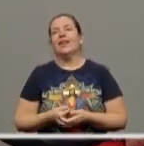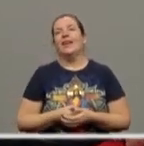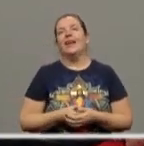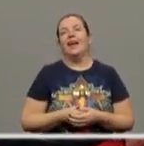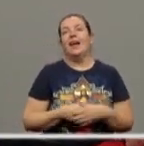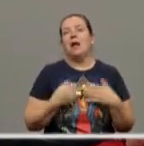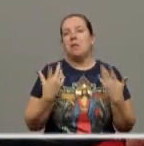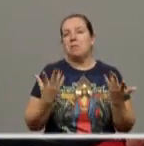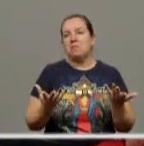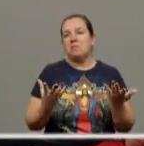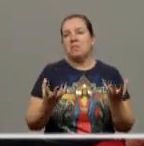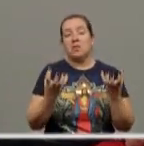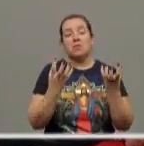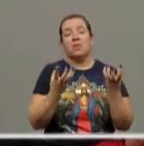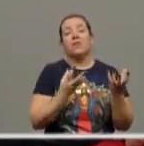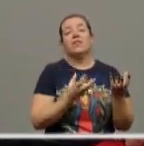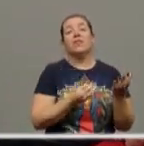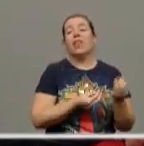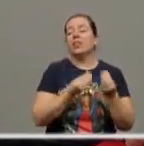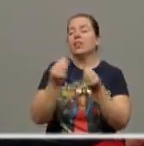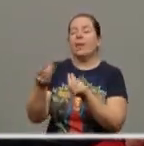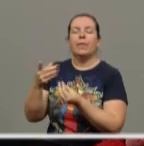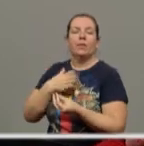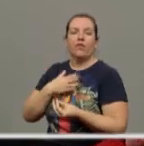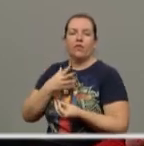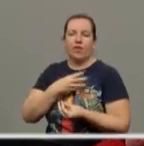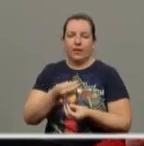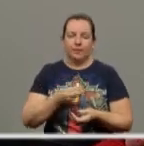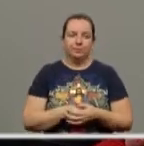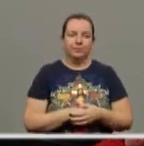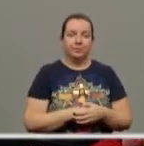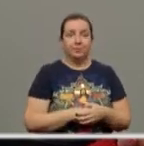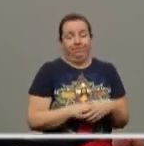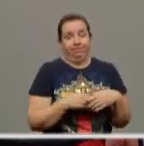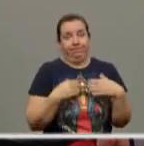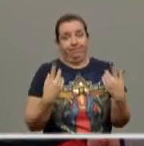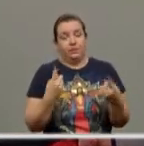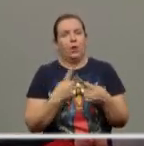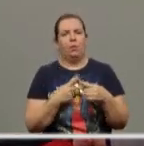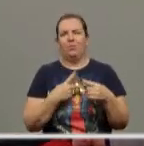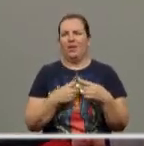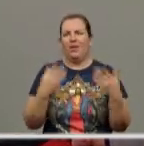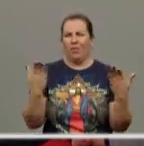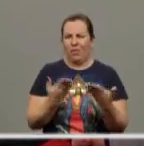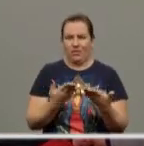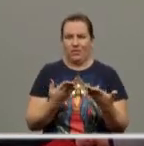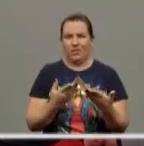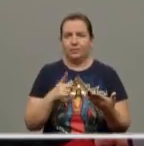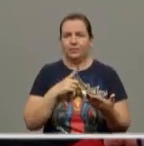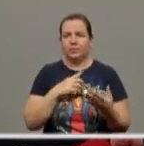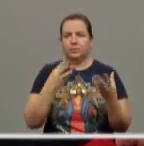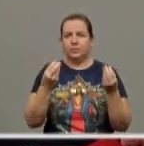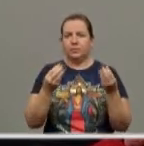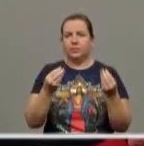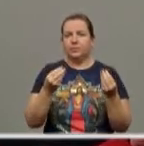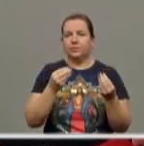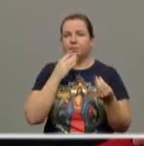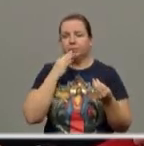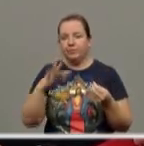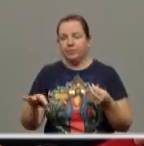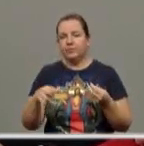O que você pode oferecer para minha filha? Porque hoje, tem muitas crianças de 12 anos que querem